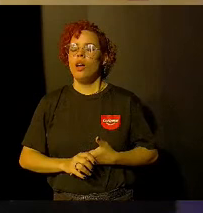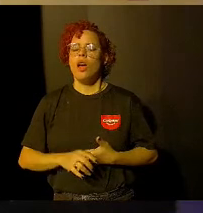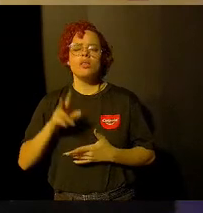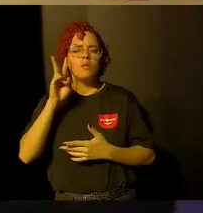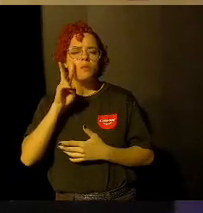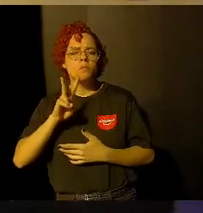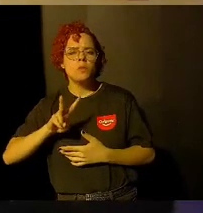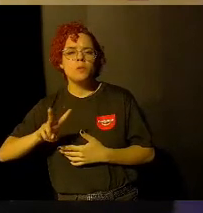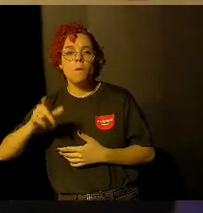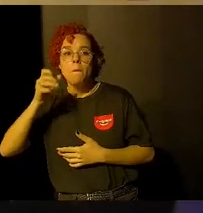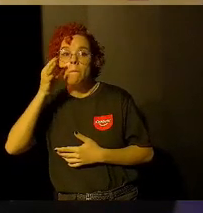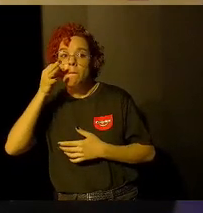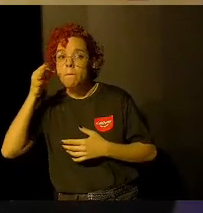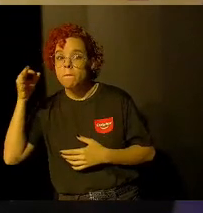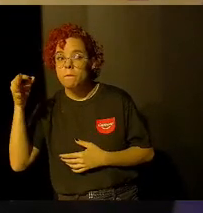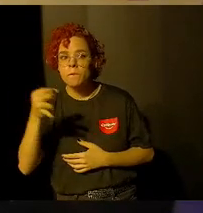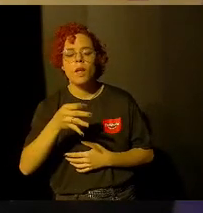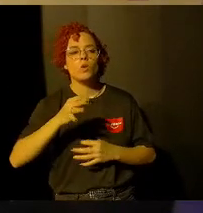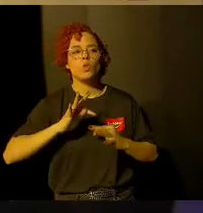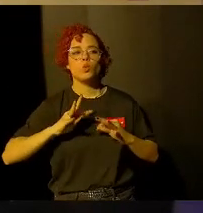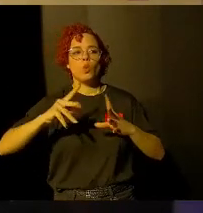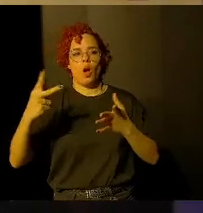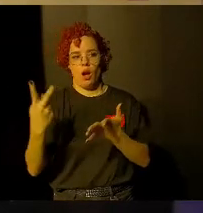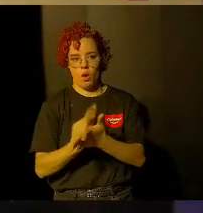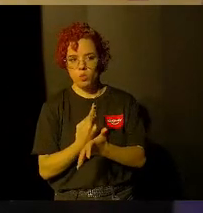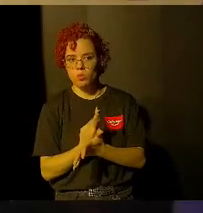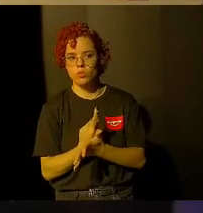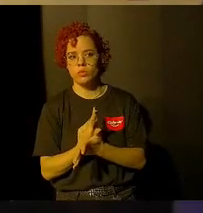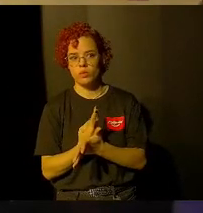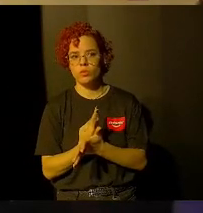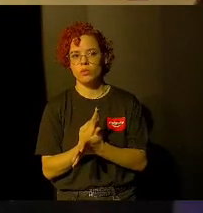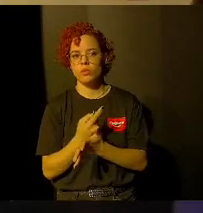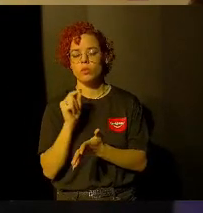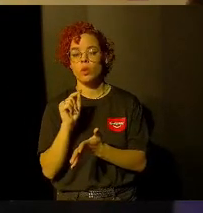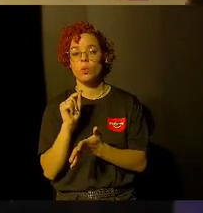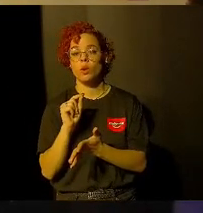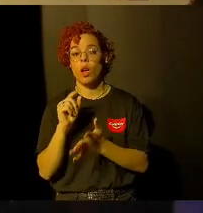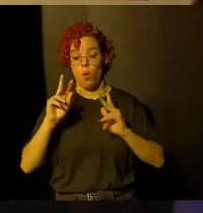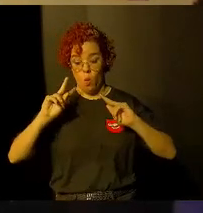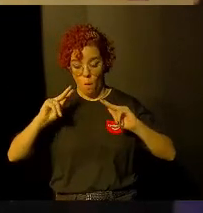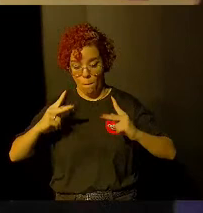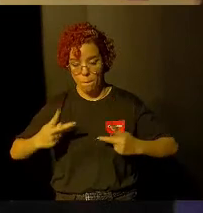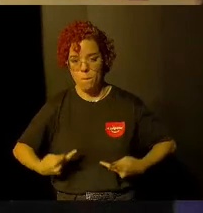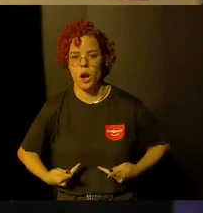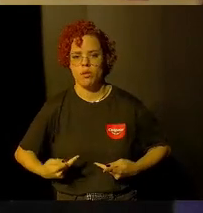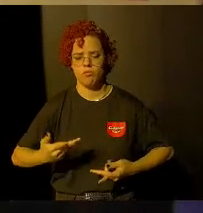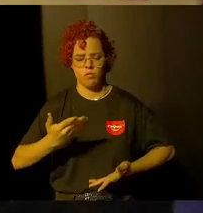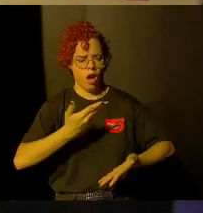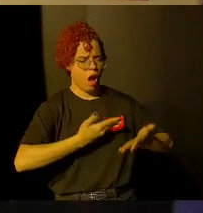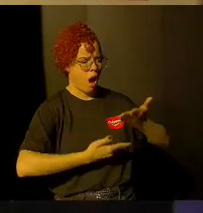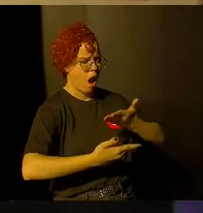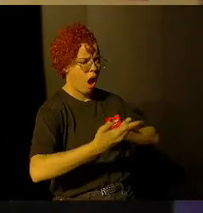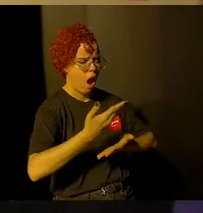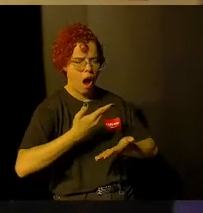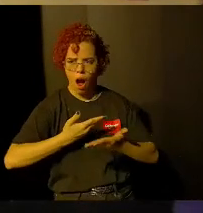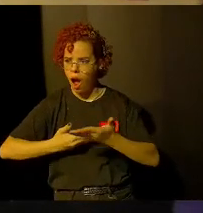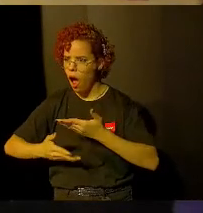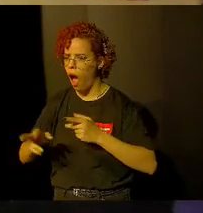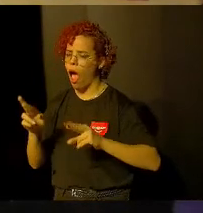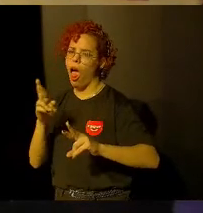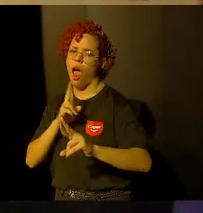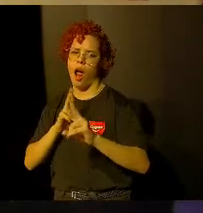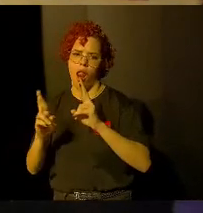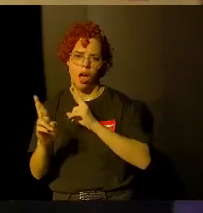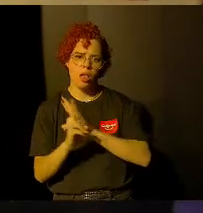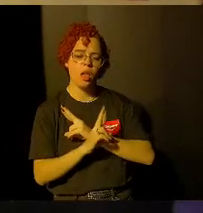observação atenta daquilo que acontece que é humano da troca da relação mas também com